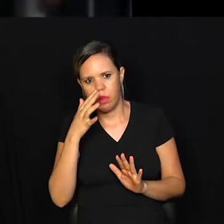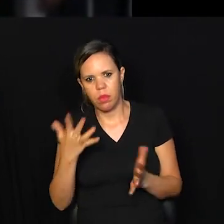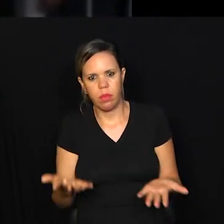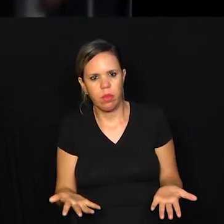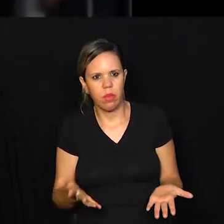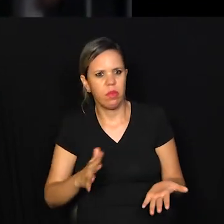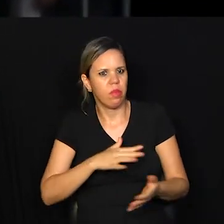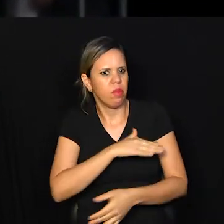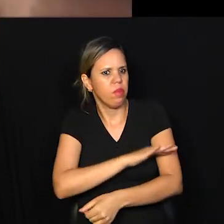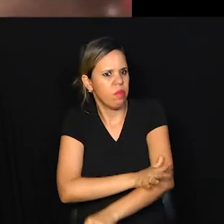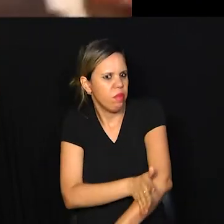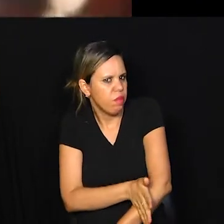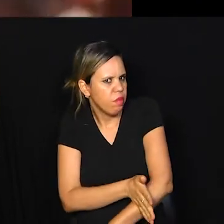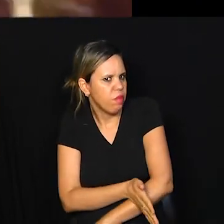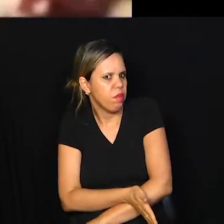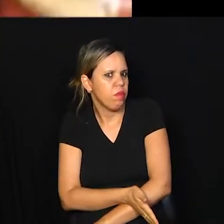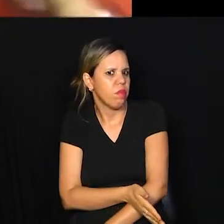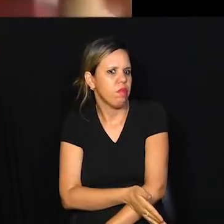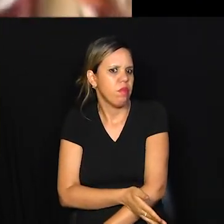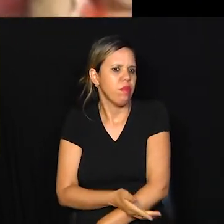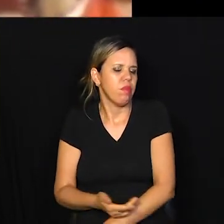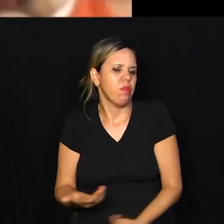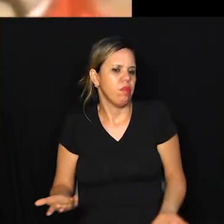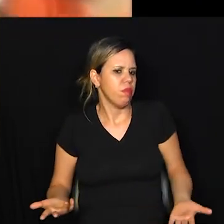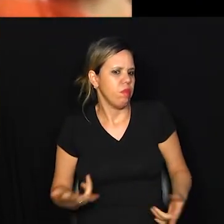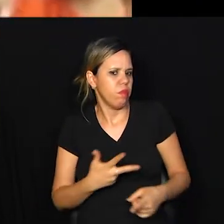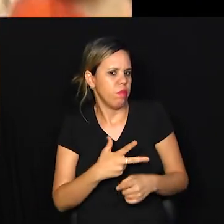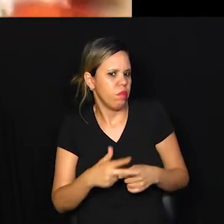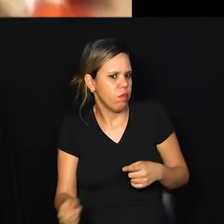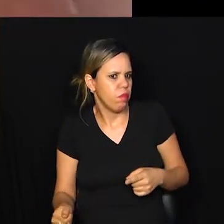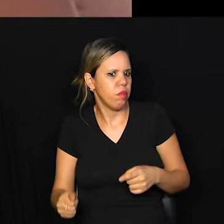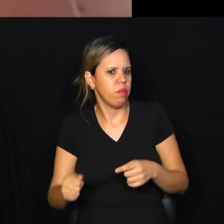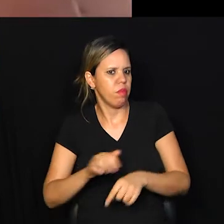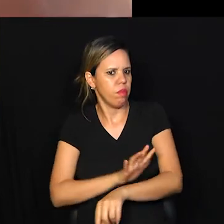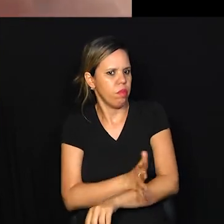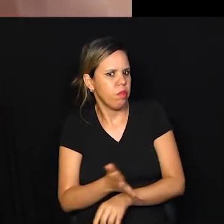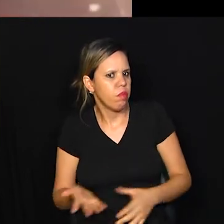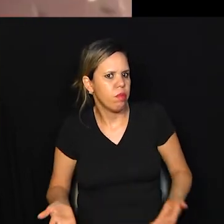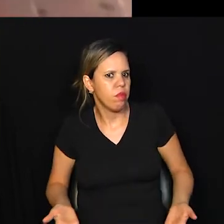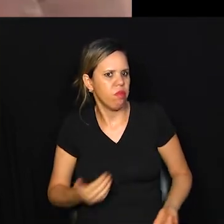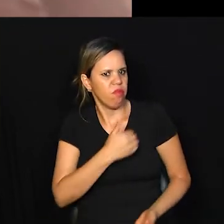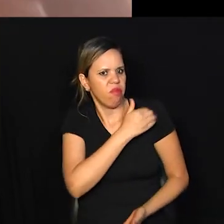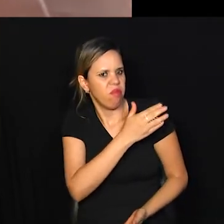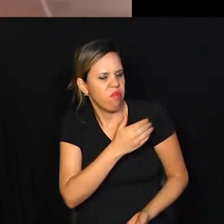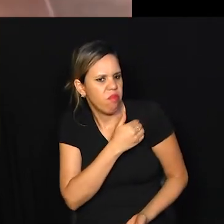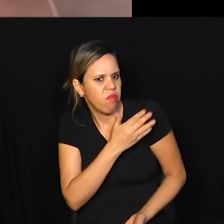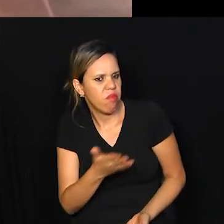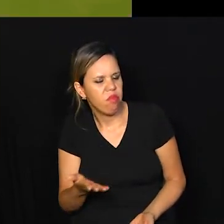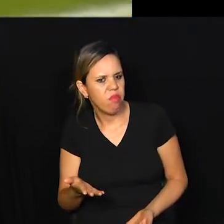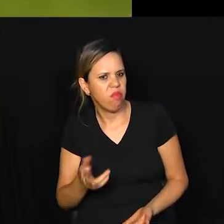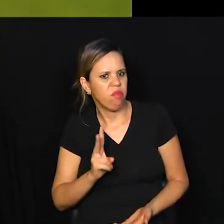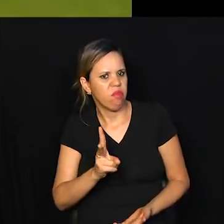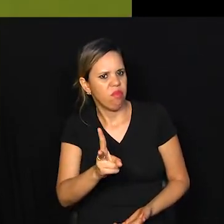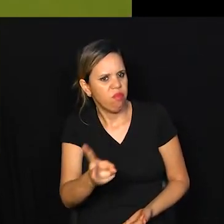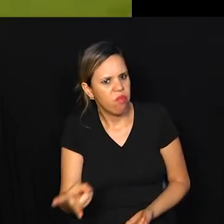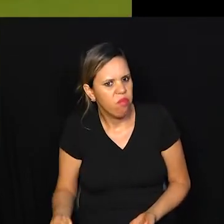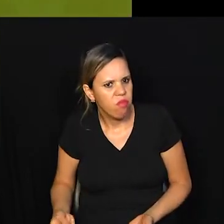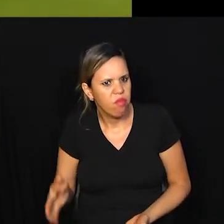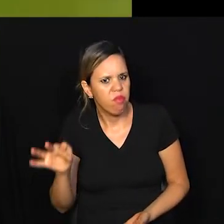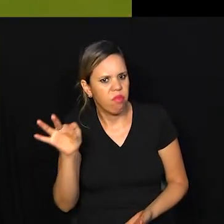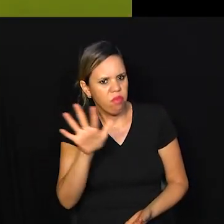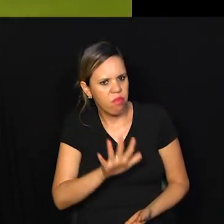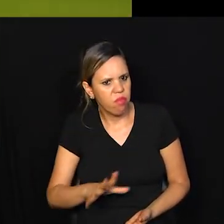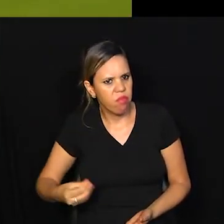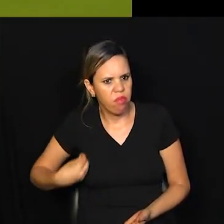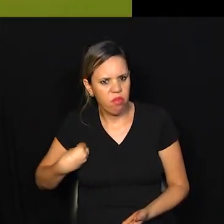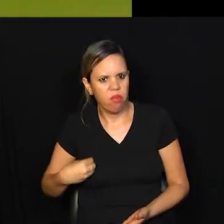que o racismo tem espaço impunemente. Sai a safo racistinha do pedaço. Gestos preconceituosos são mais que frequentes e as federações